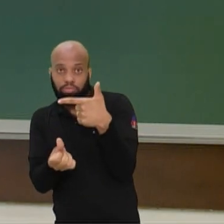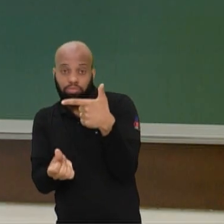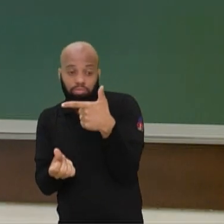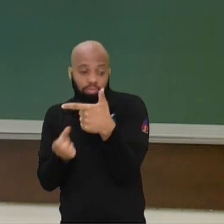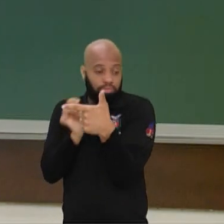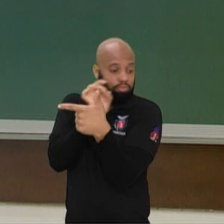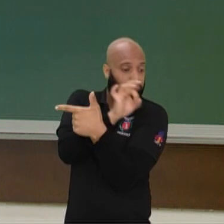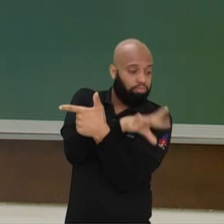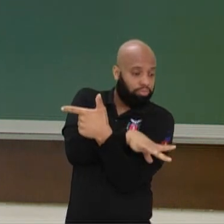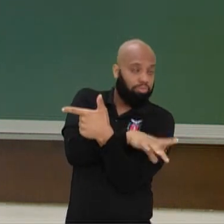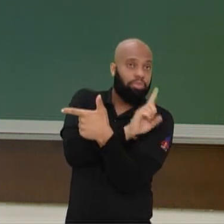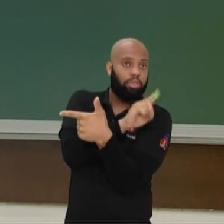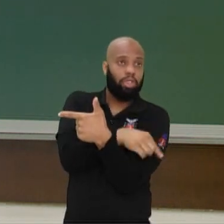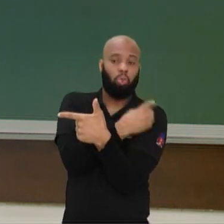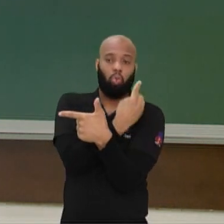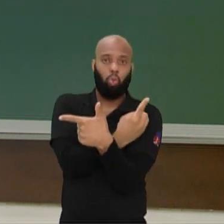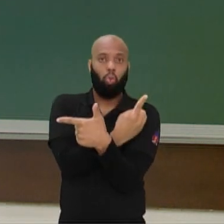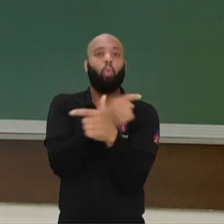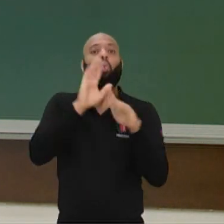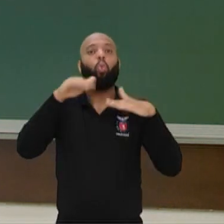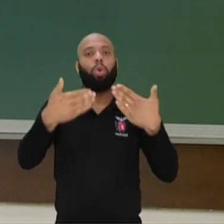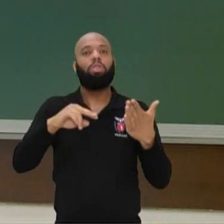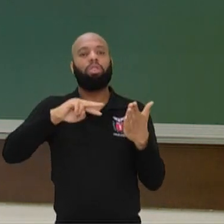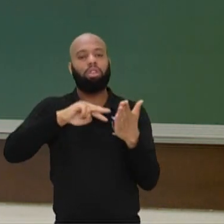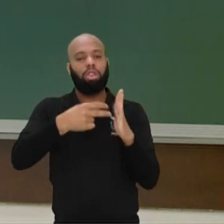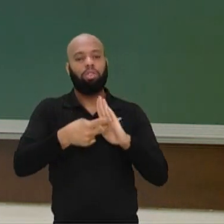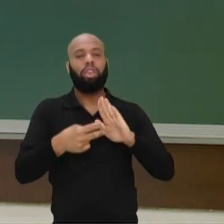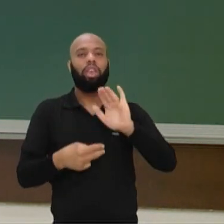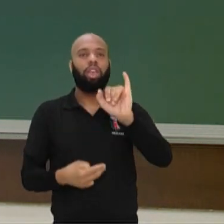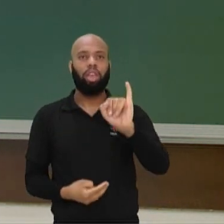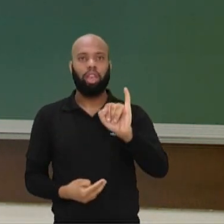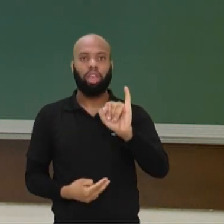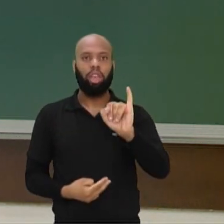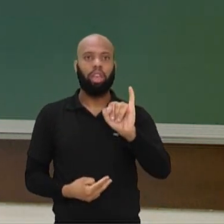dessa divisão é 1. Isso quer dizer que i